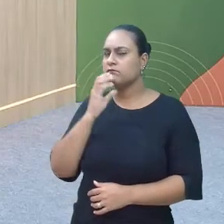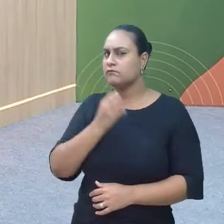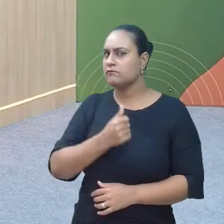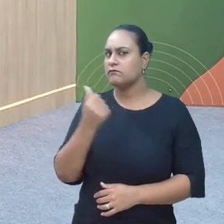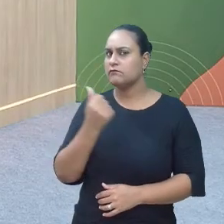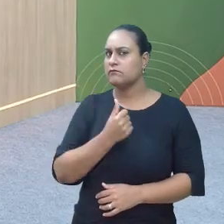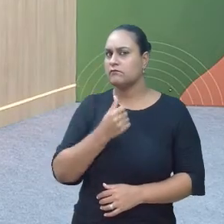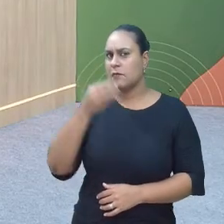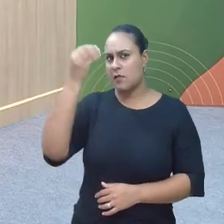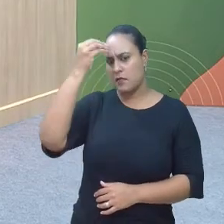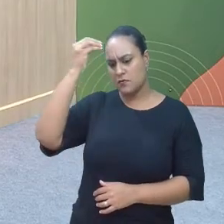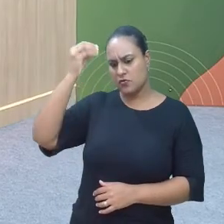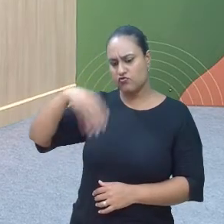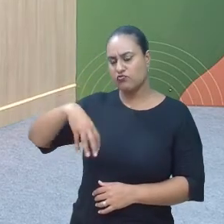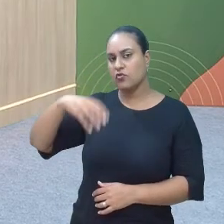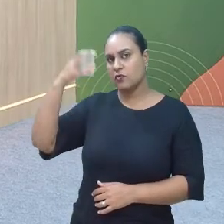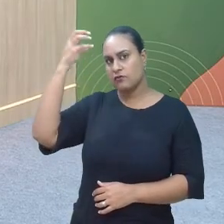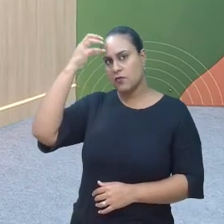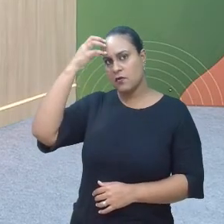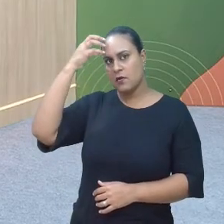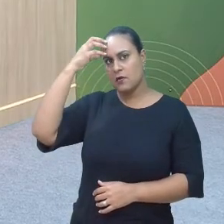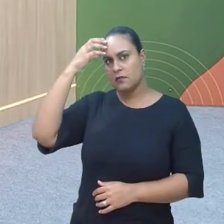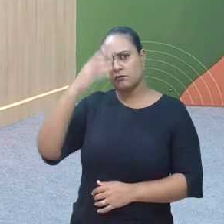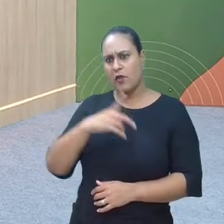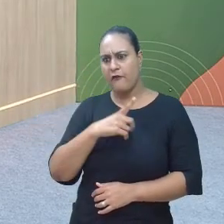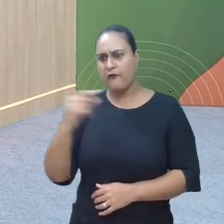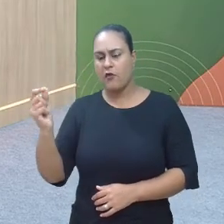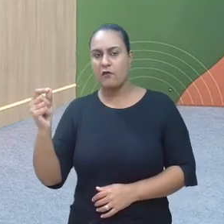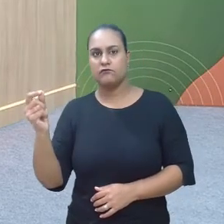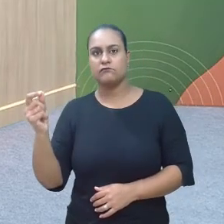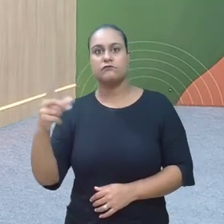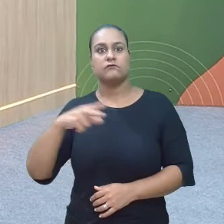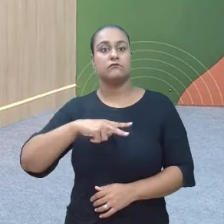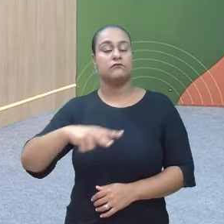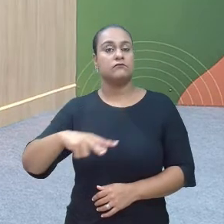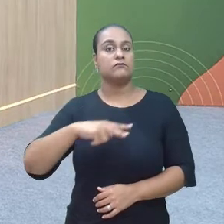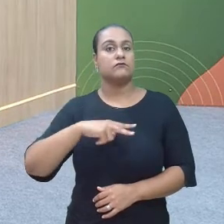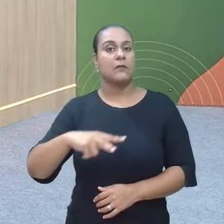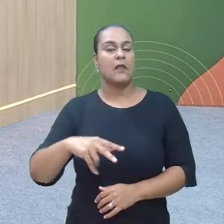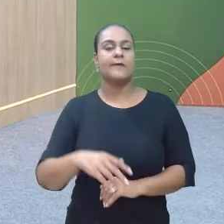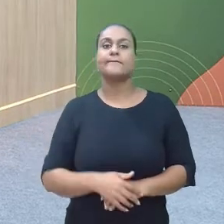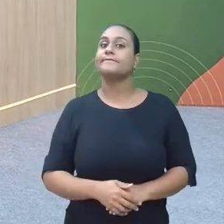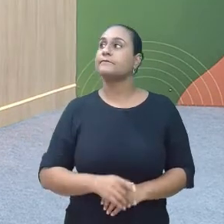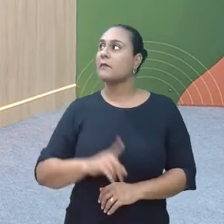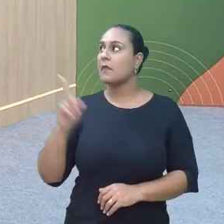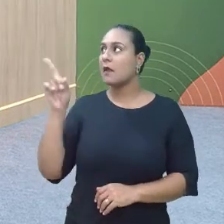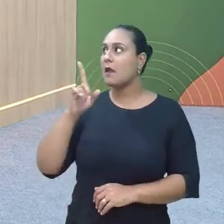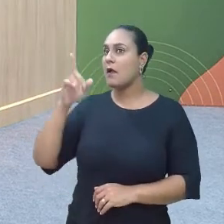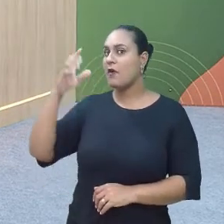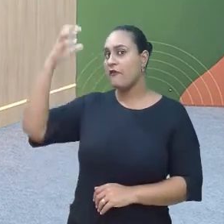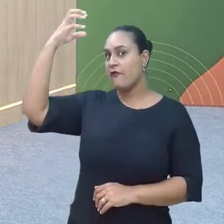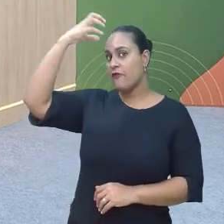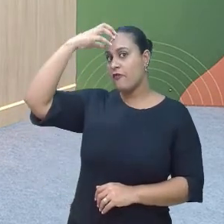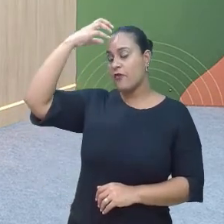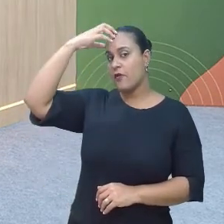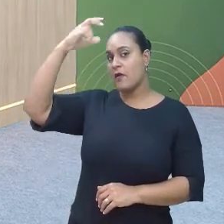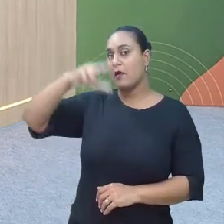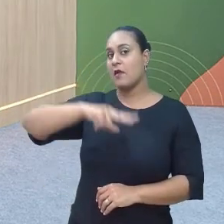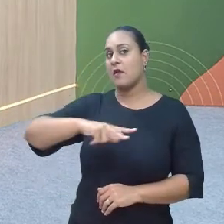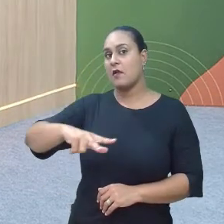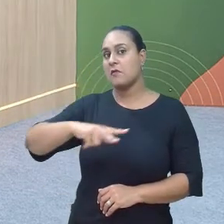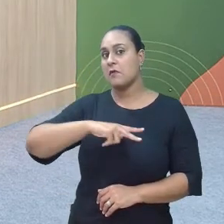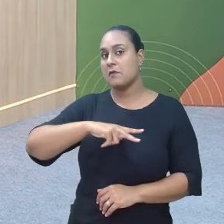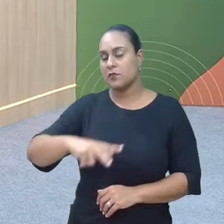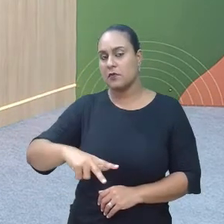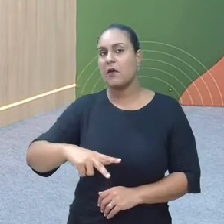ele deixou de ser rei do Brasil e foi embora para Portugal. E lá ele se tornou rei de Portugal, já que o seu pai já tinha